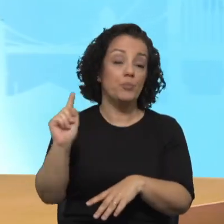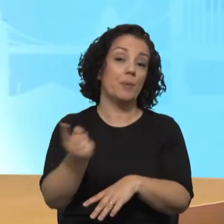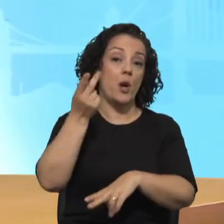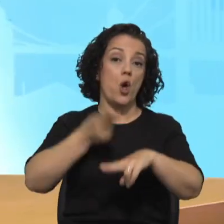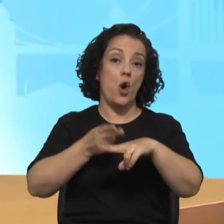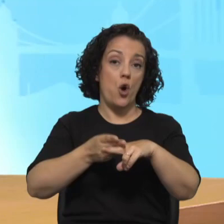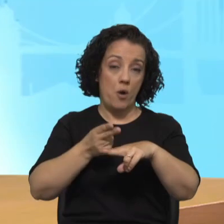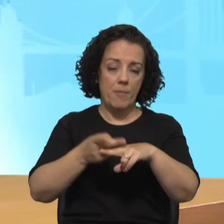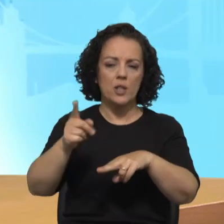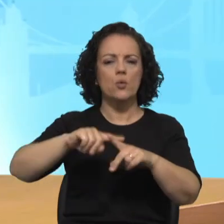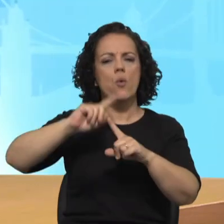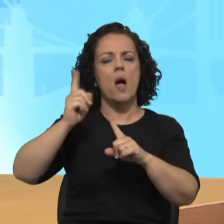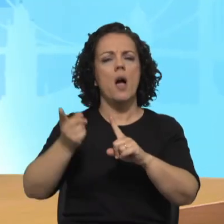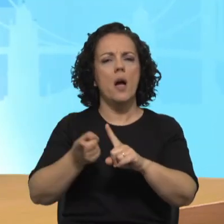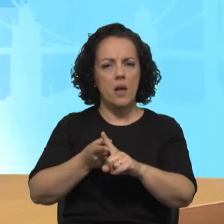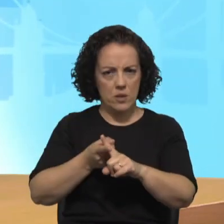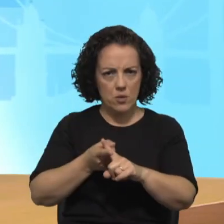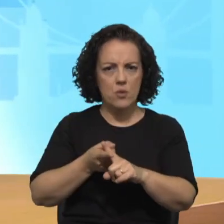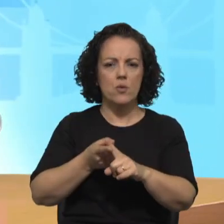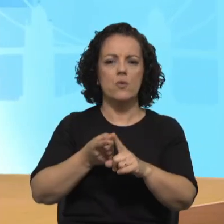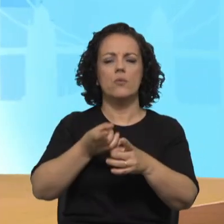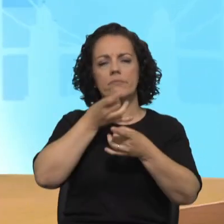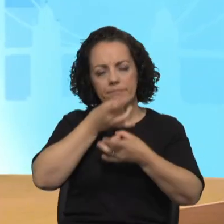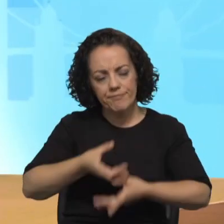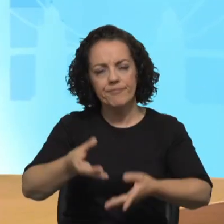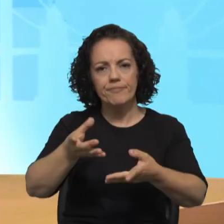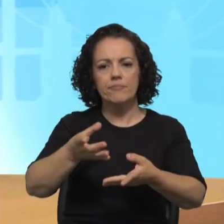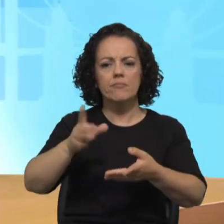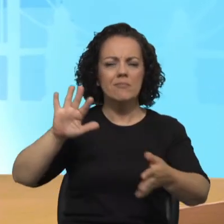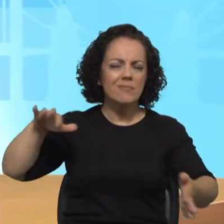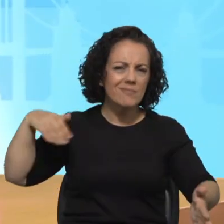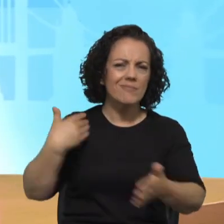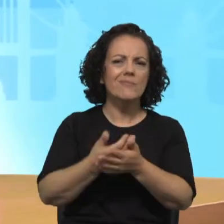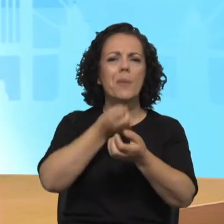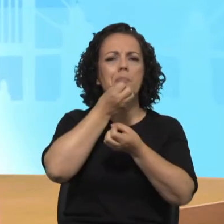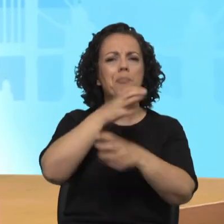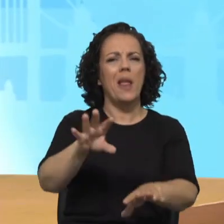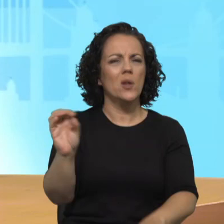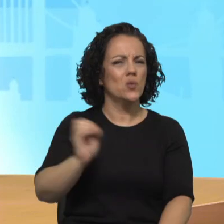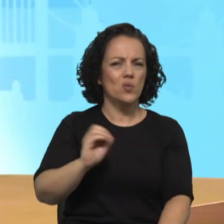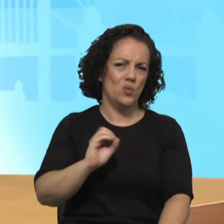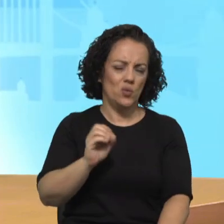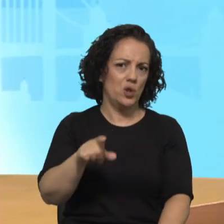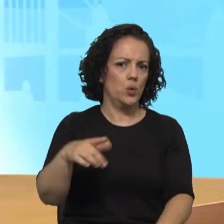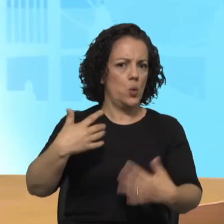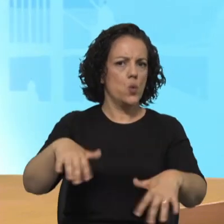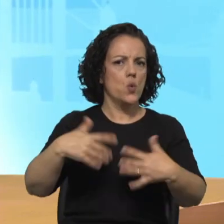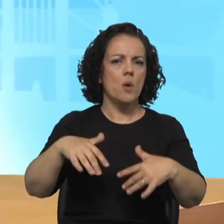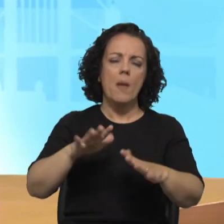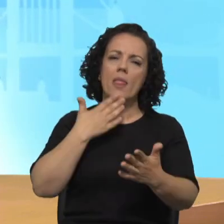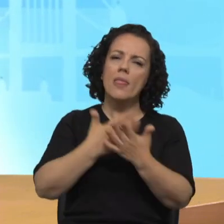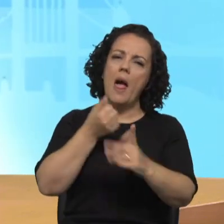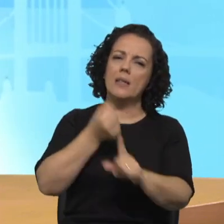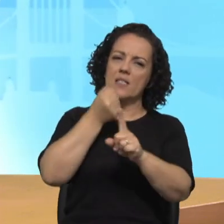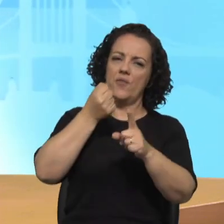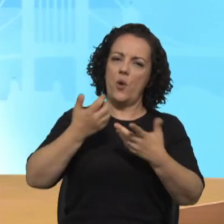da Redenção, não perdeu a força e são momentos fortes, mas que desafiam o tempo